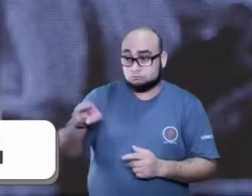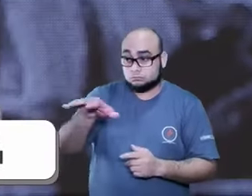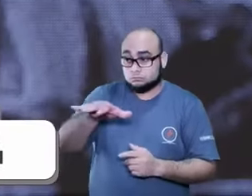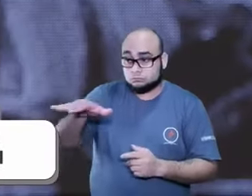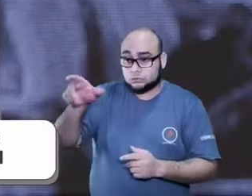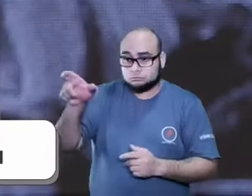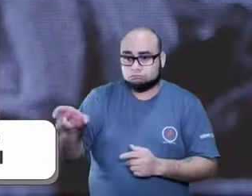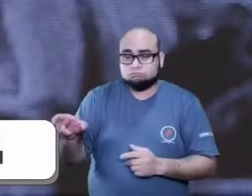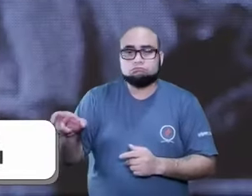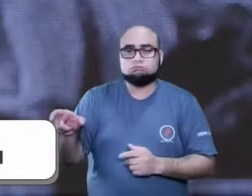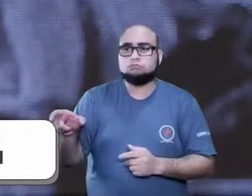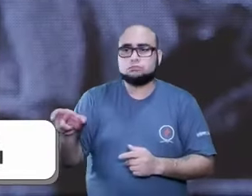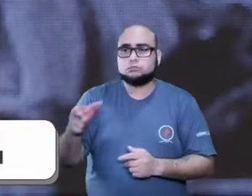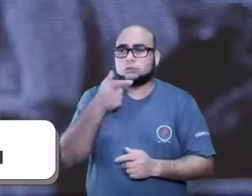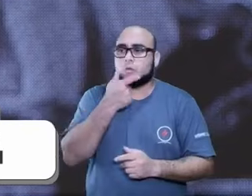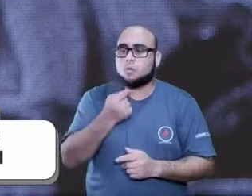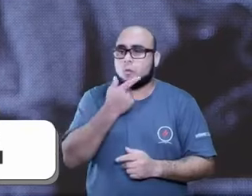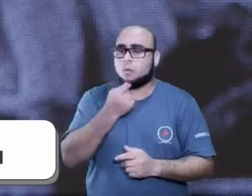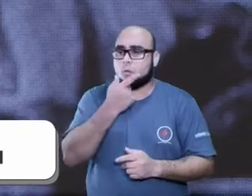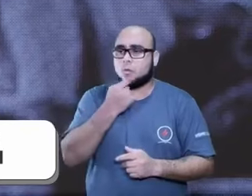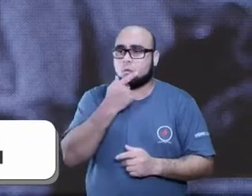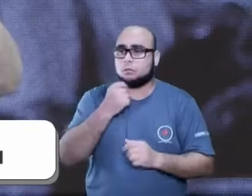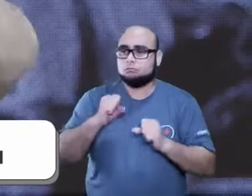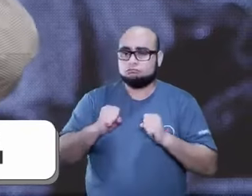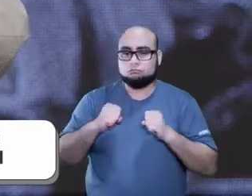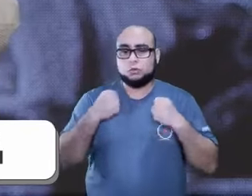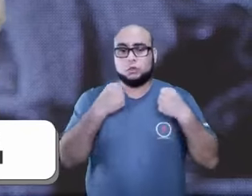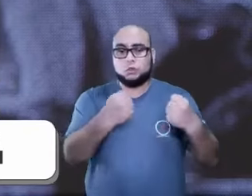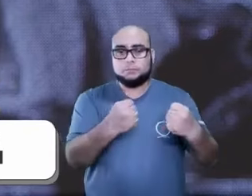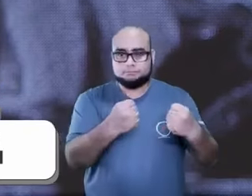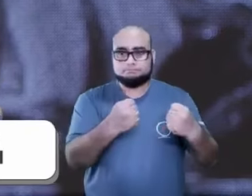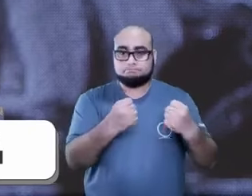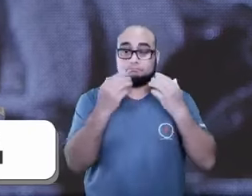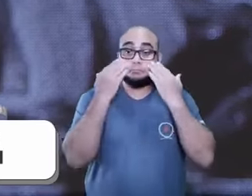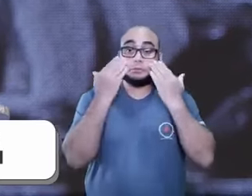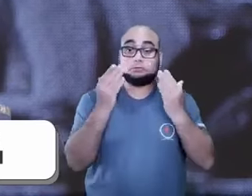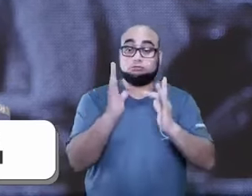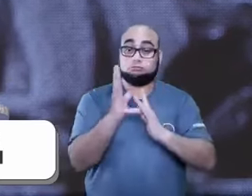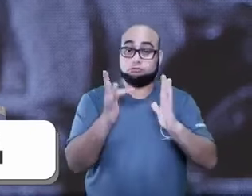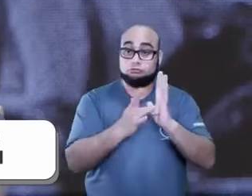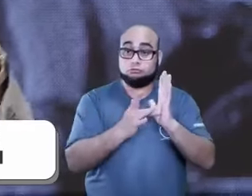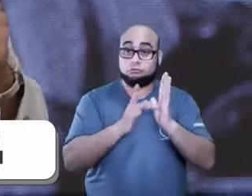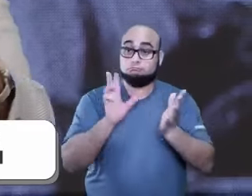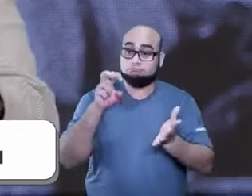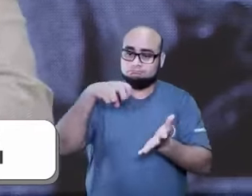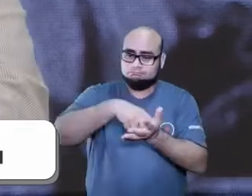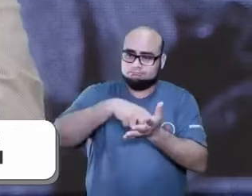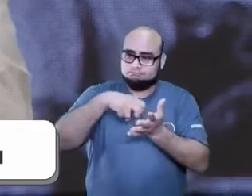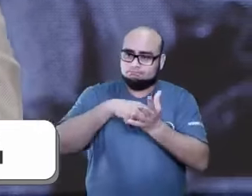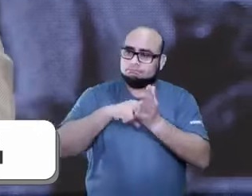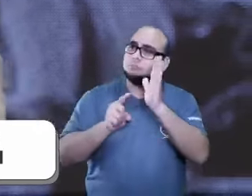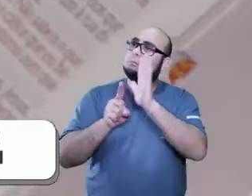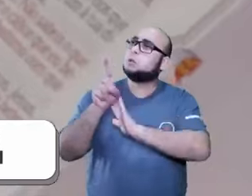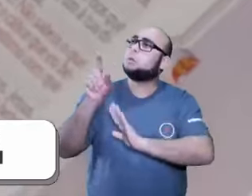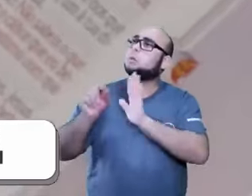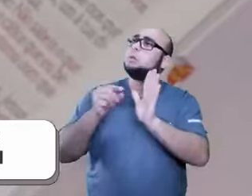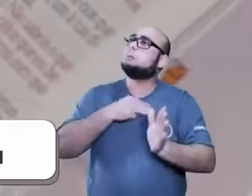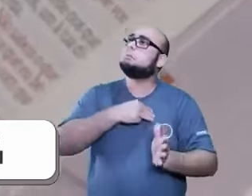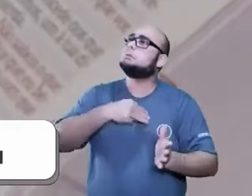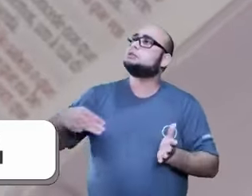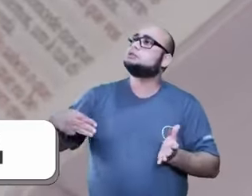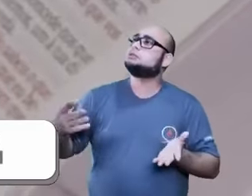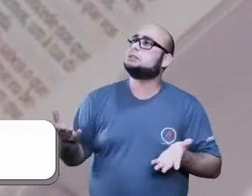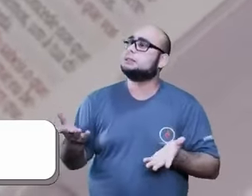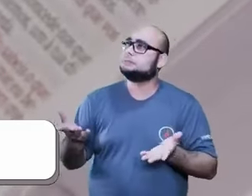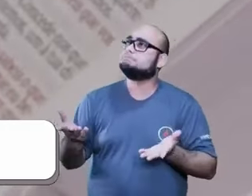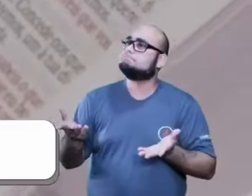correu para ele um homem, o qual se ajoelhou diante dele e lhe perguntou: bom mestre, que